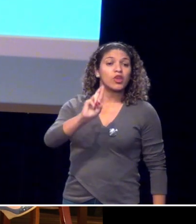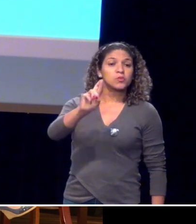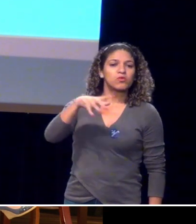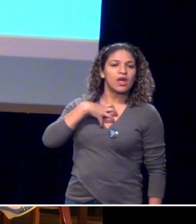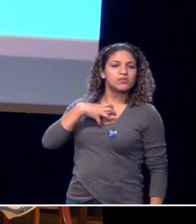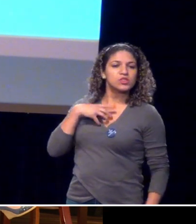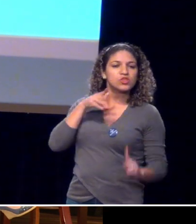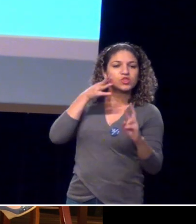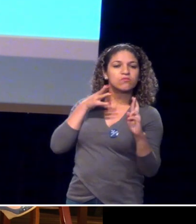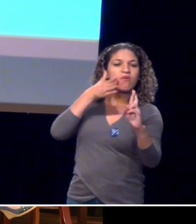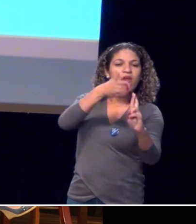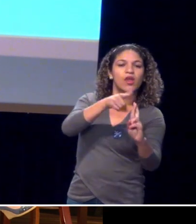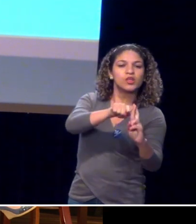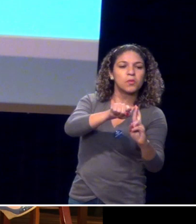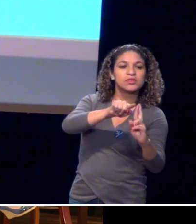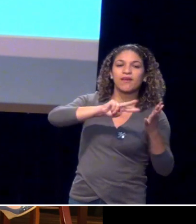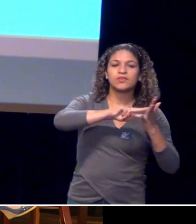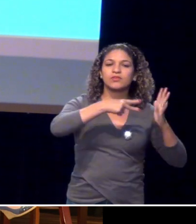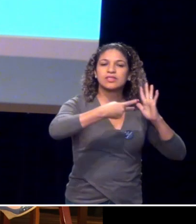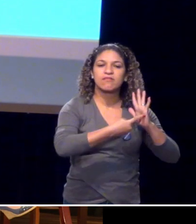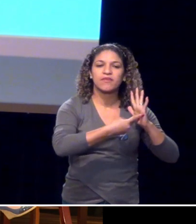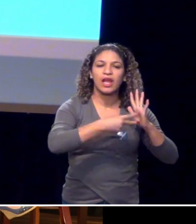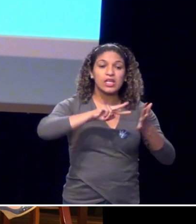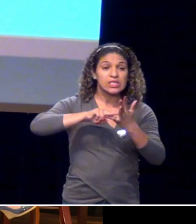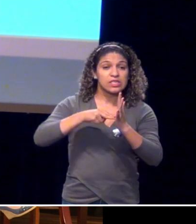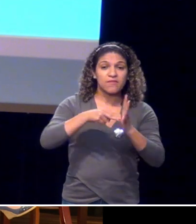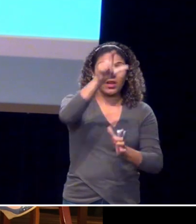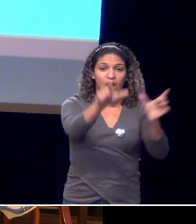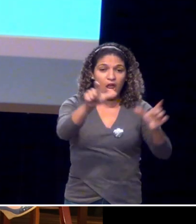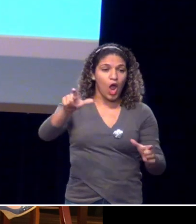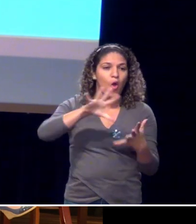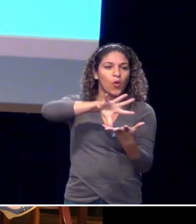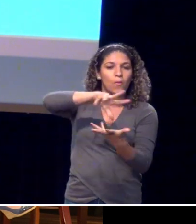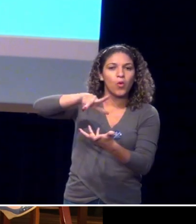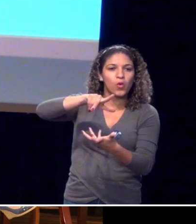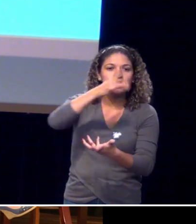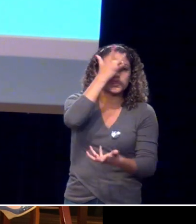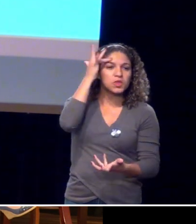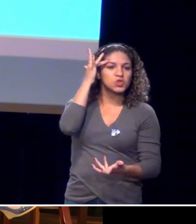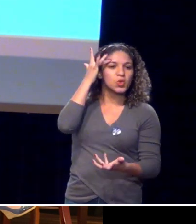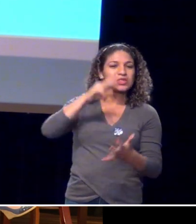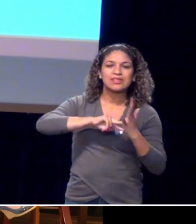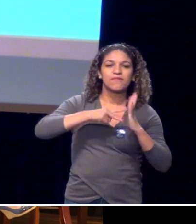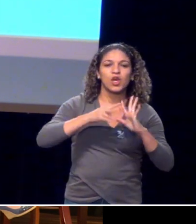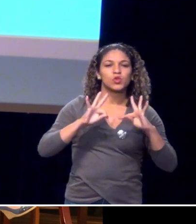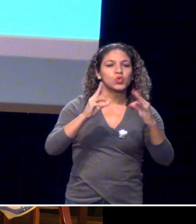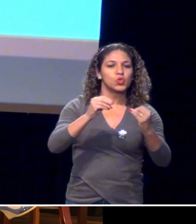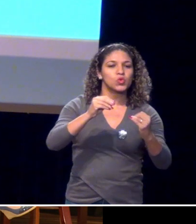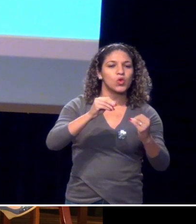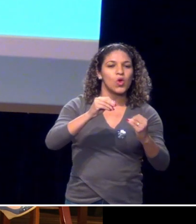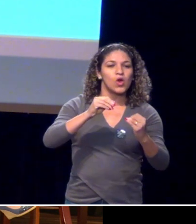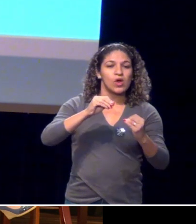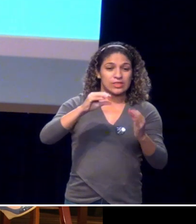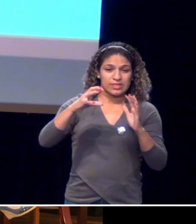eu me significar, significar o outro, significar o mundo, ou seja, para eu